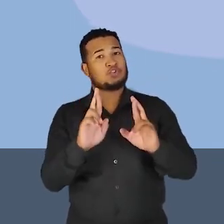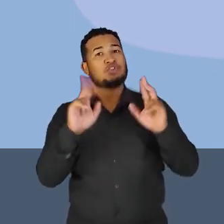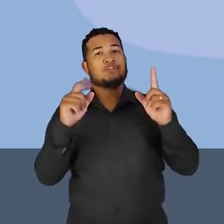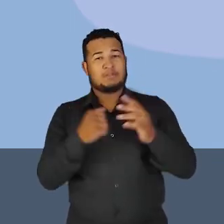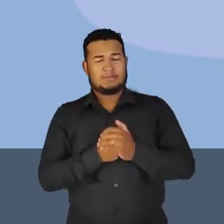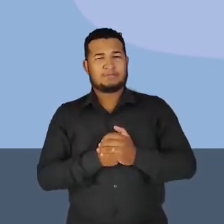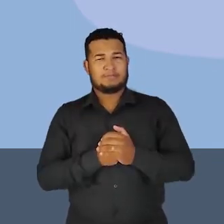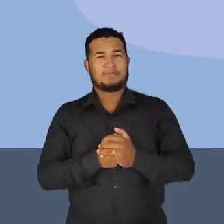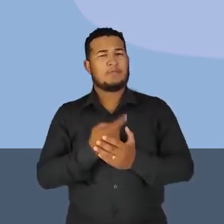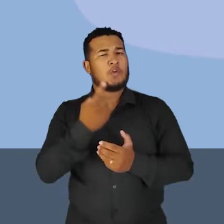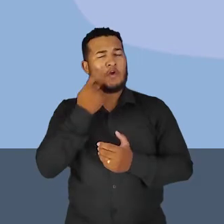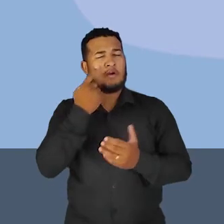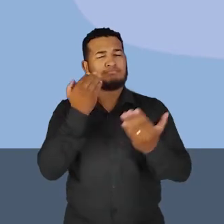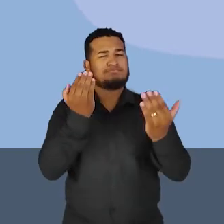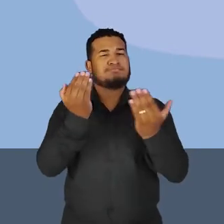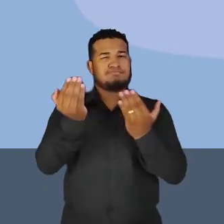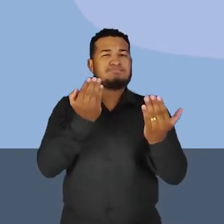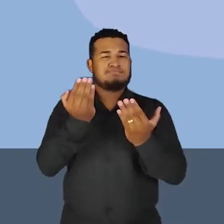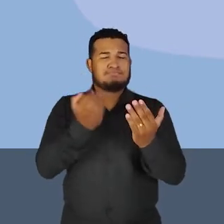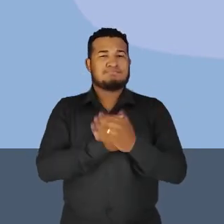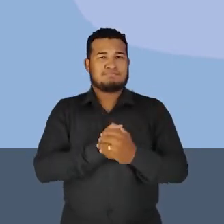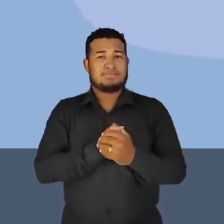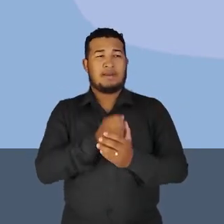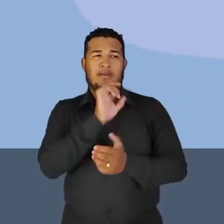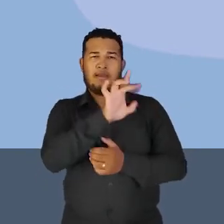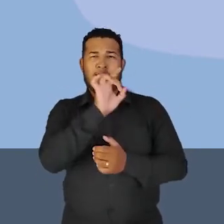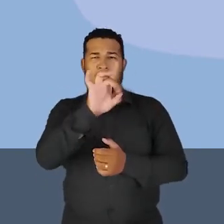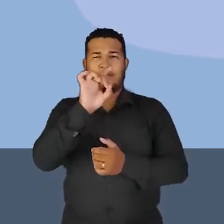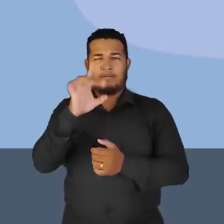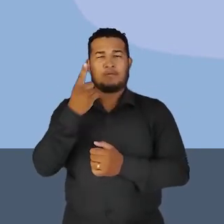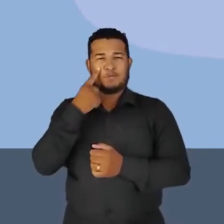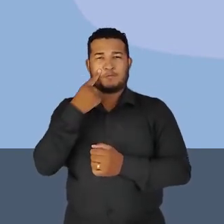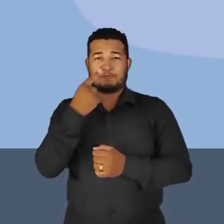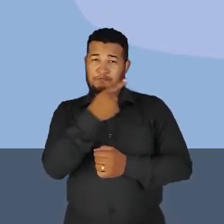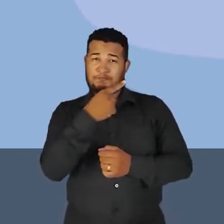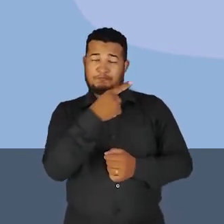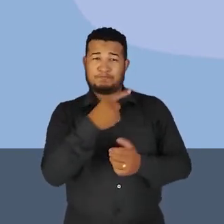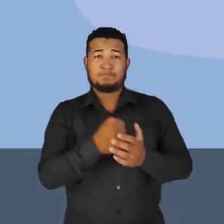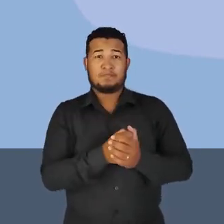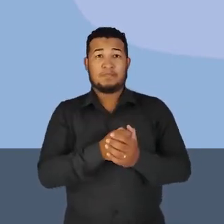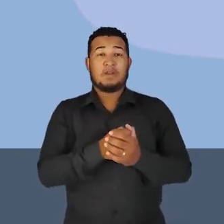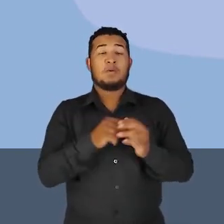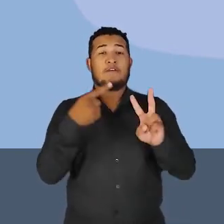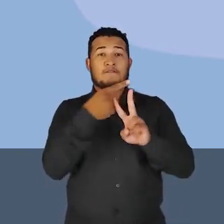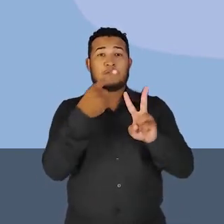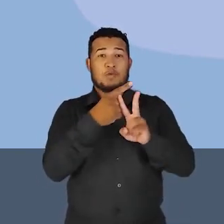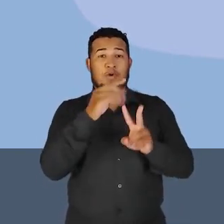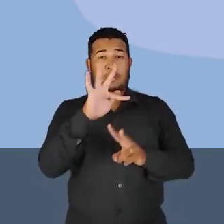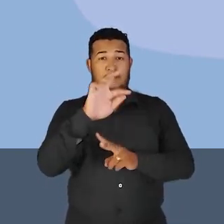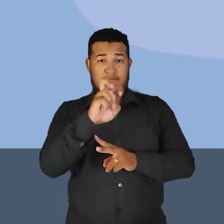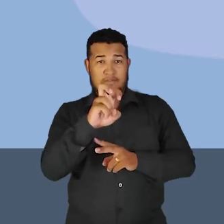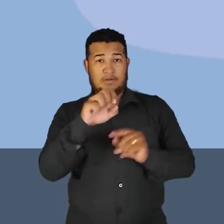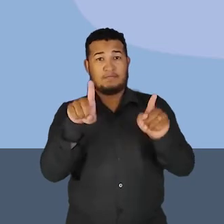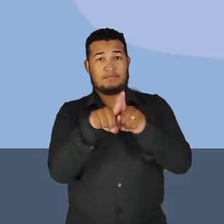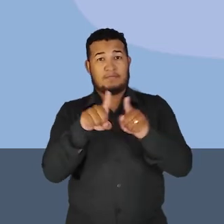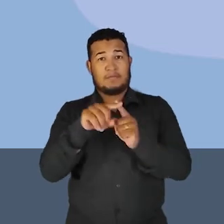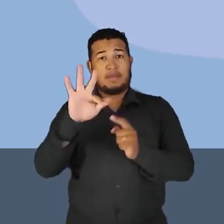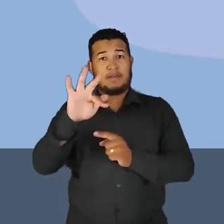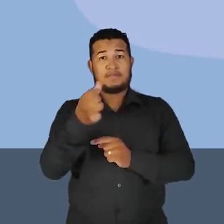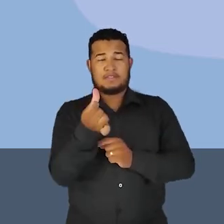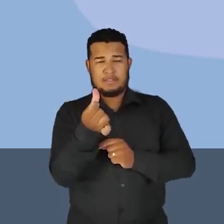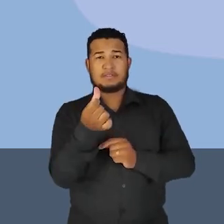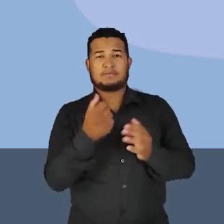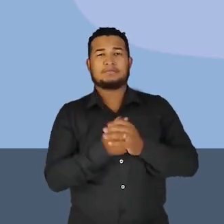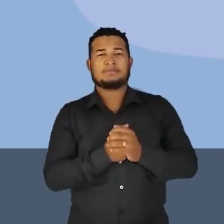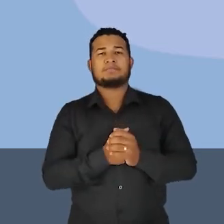dar uma estudada, uma avaliada na direção de cada uma dessas forças, do vetor F5 e do vetor F6. Vamos falar primeiro do vetor